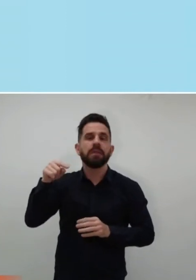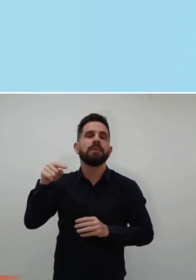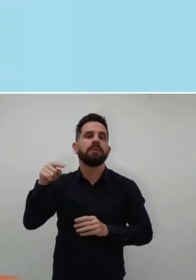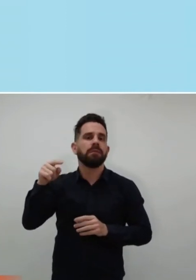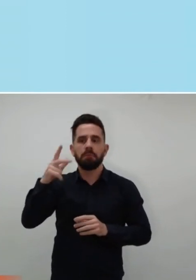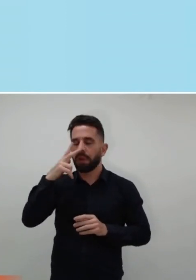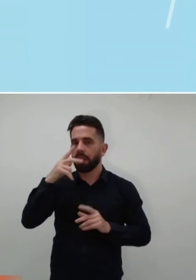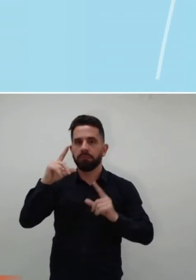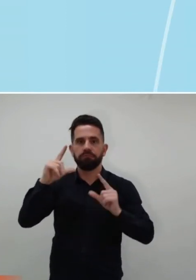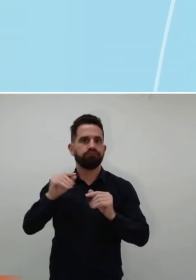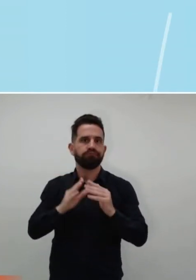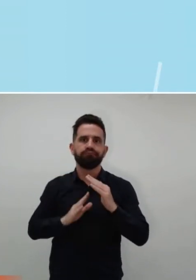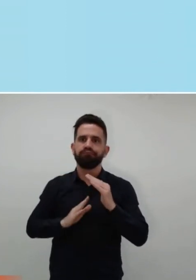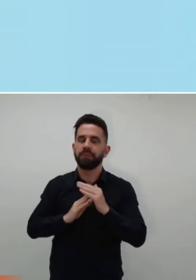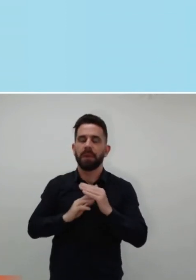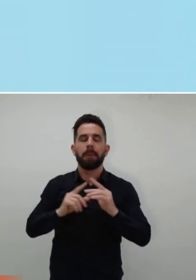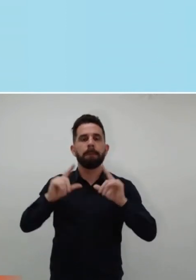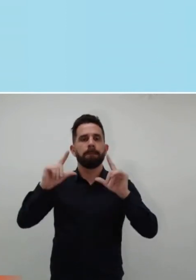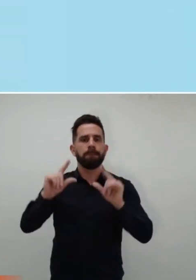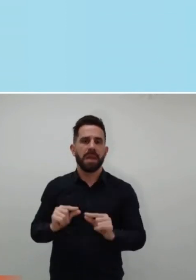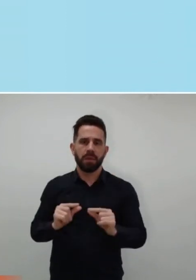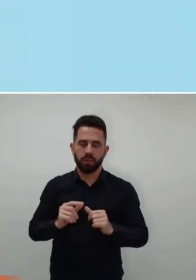diminuída. Em 2020,